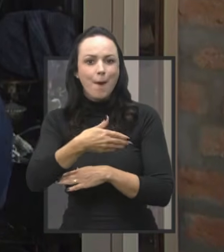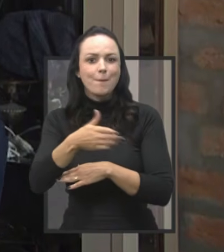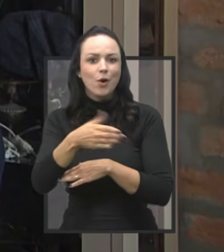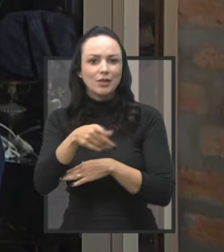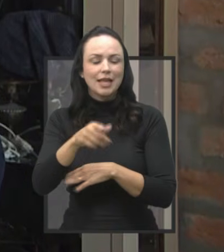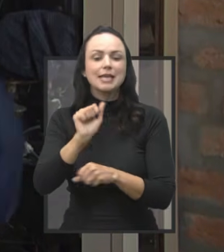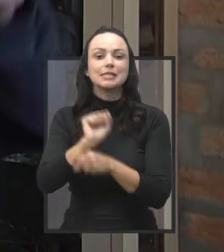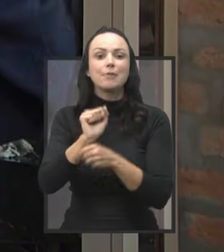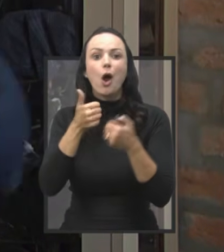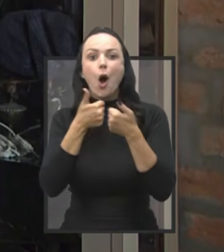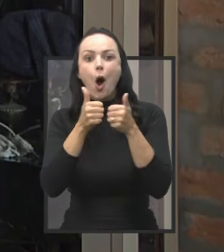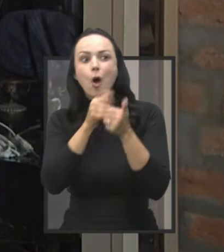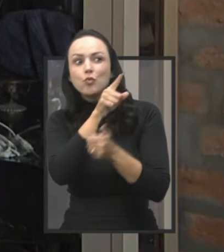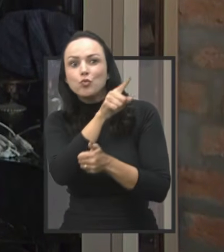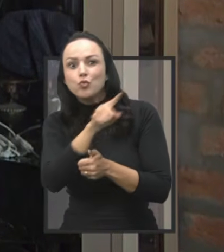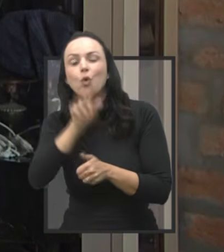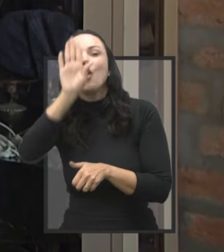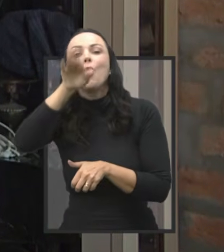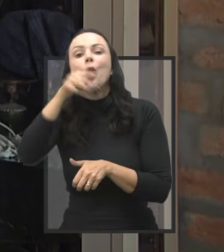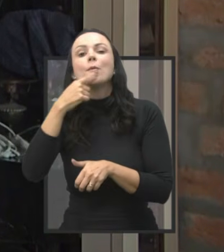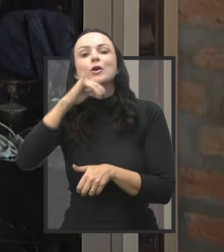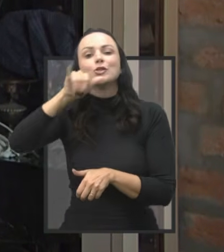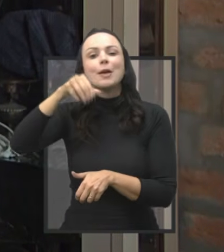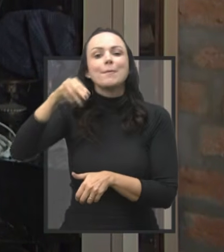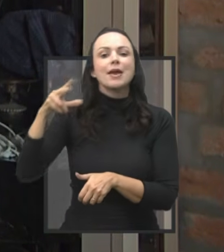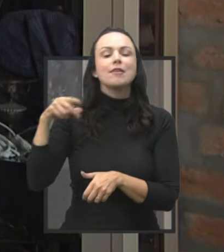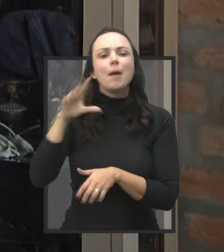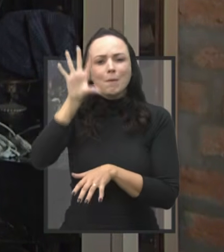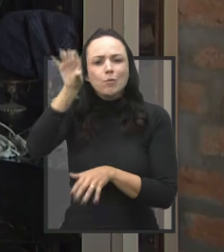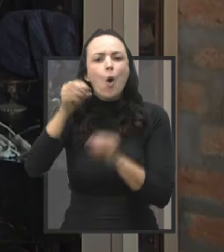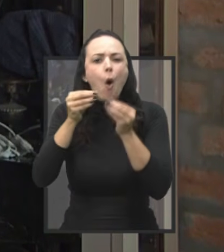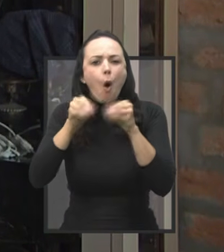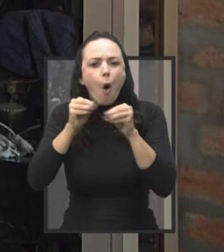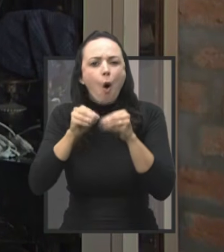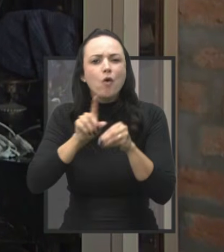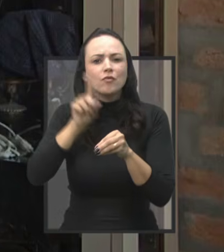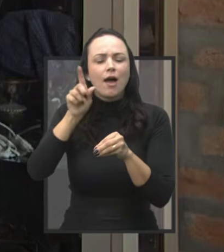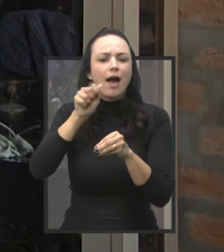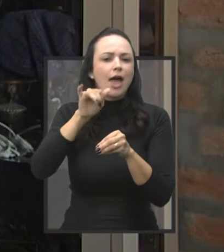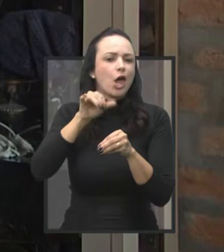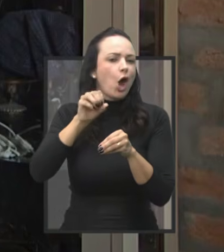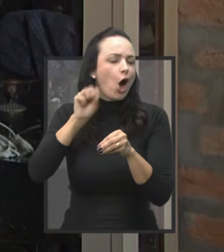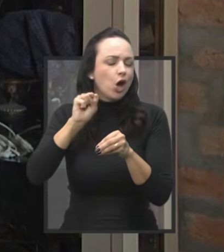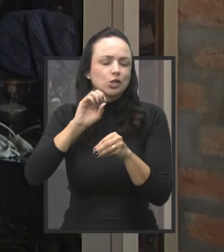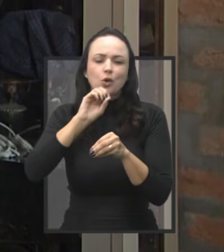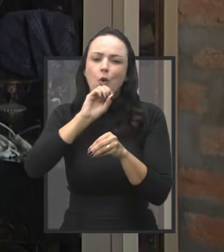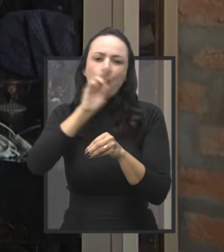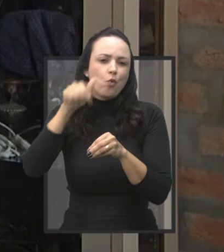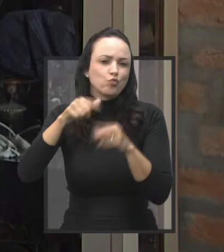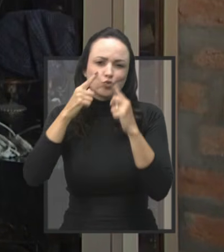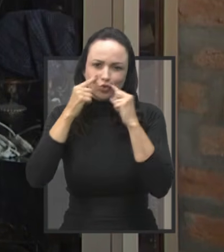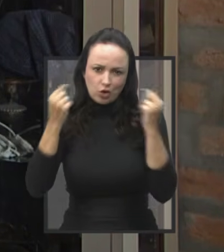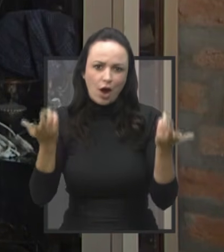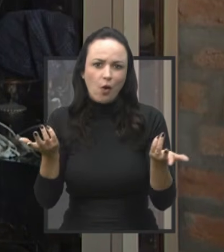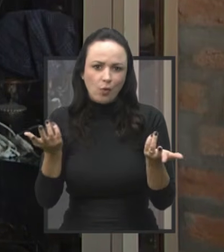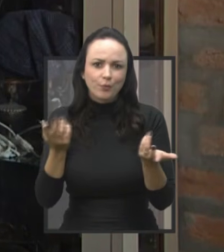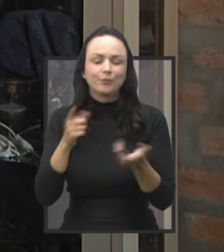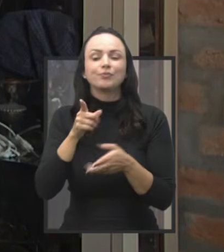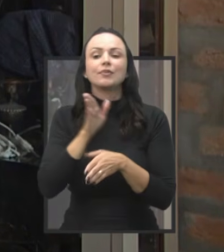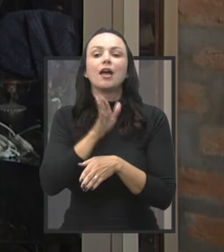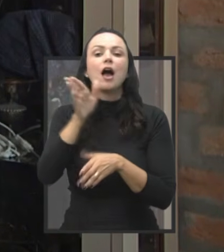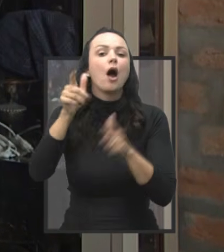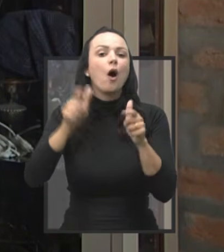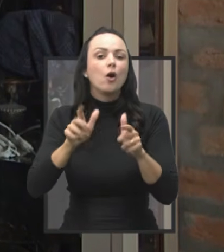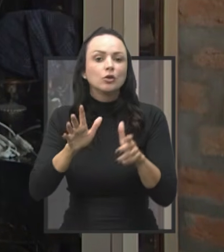porteira esperar o ônibus, pedia para o Zé Maria buscar o ovo, buscar na Irosa ou aqui em Jaú, né, no caso, né, para onde